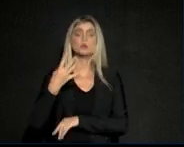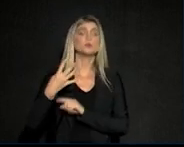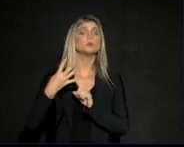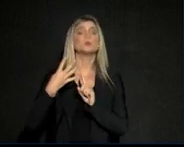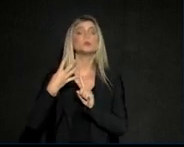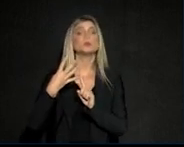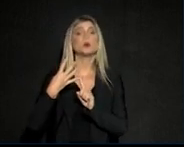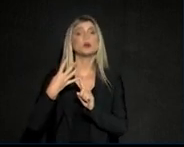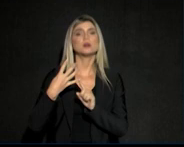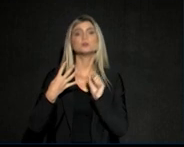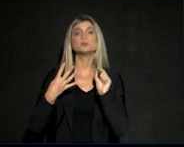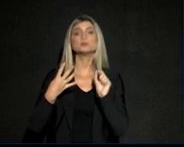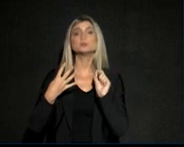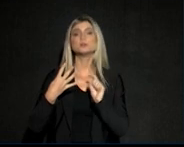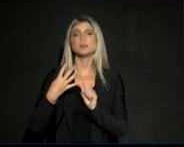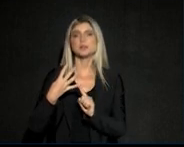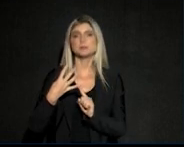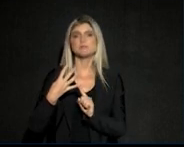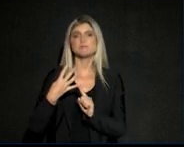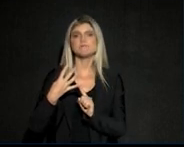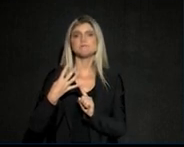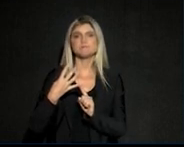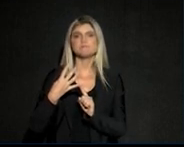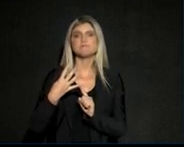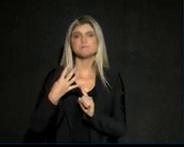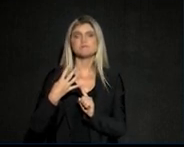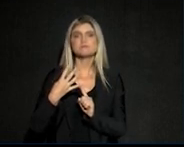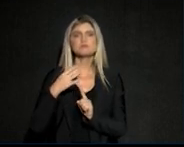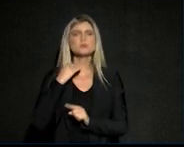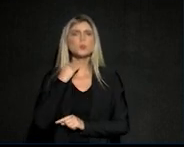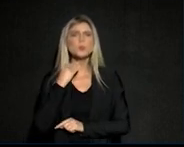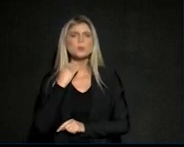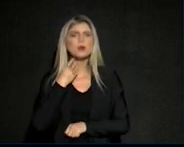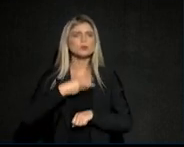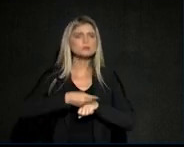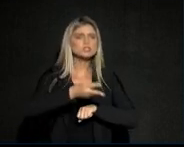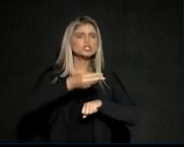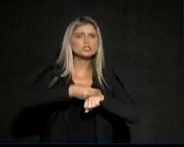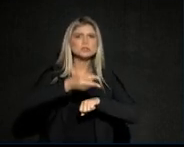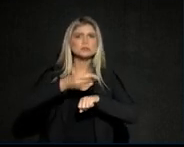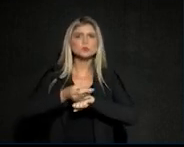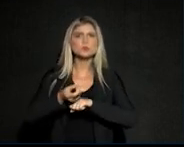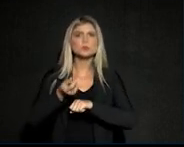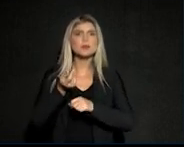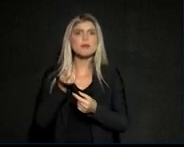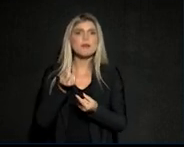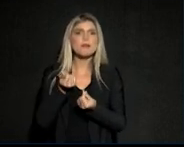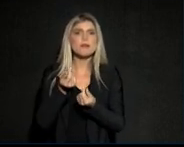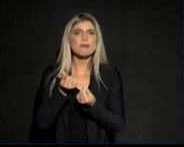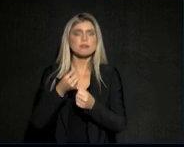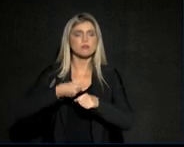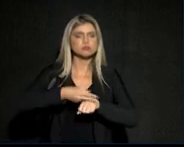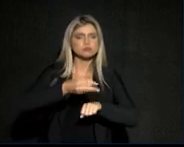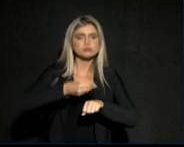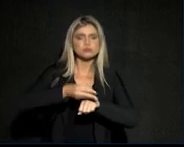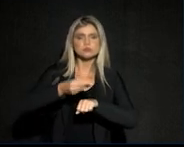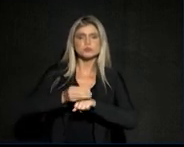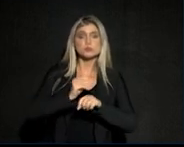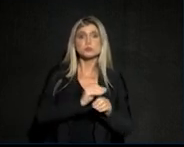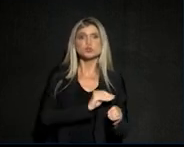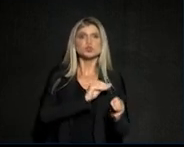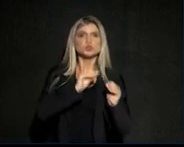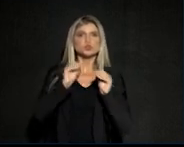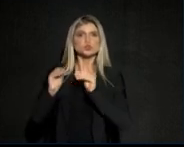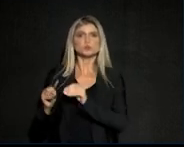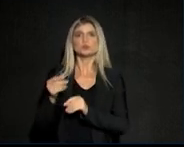mas consequência de alguém que distribui muita renda muito valor presente do setor público privado de você transferir valores